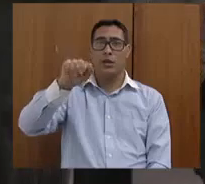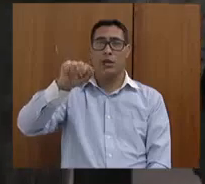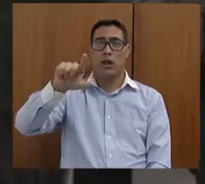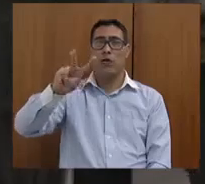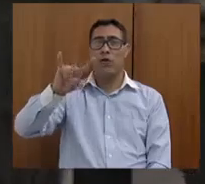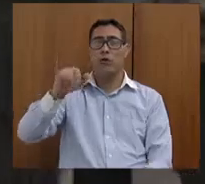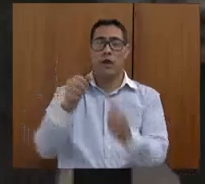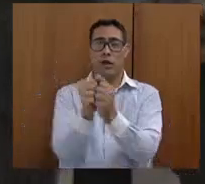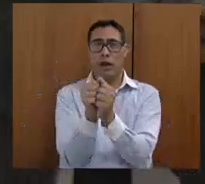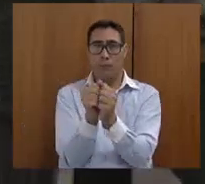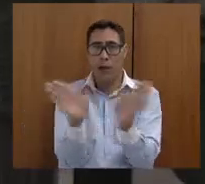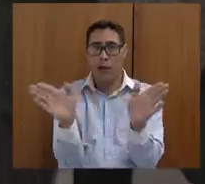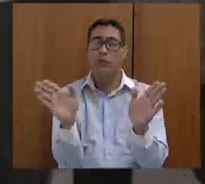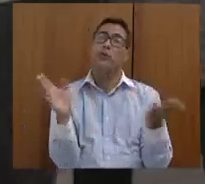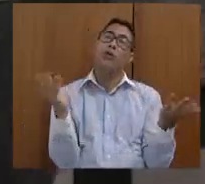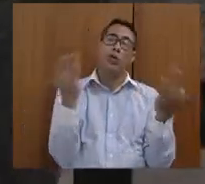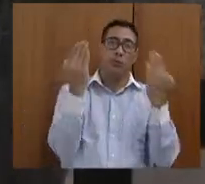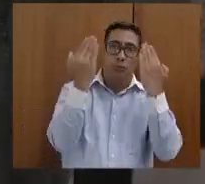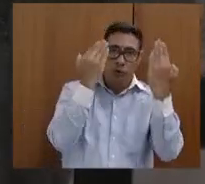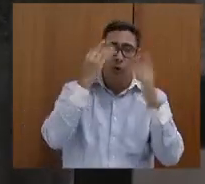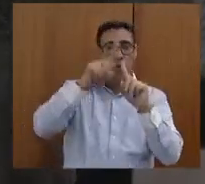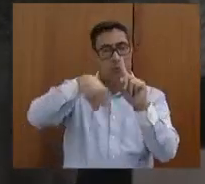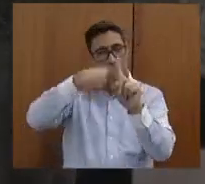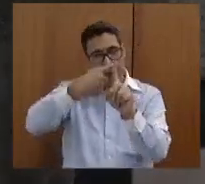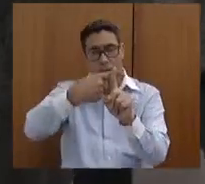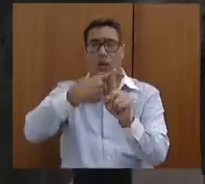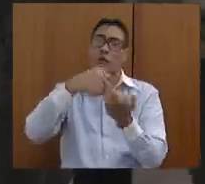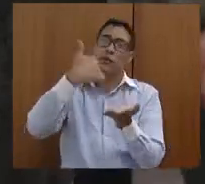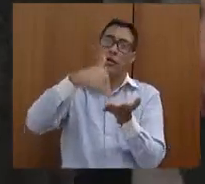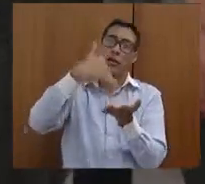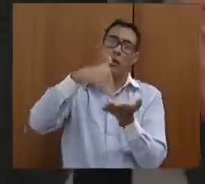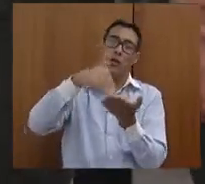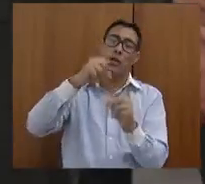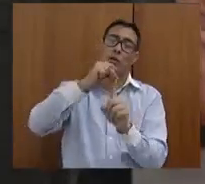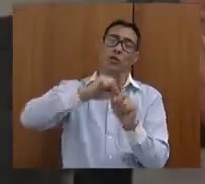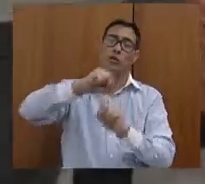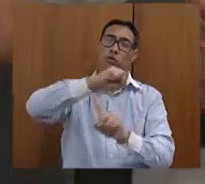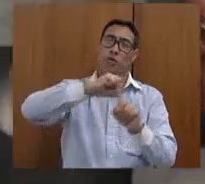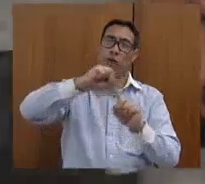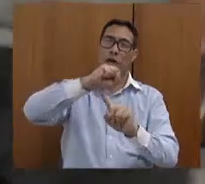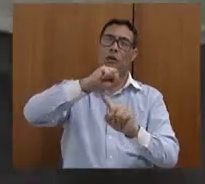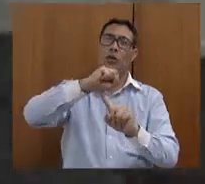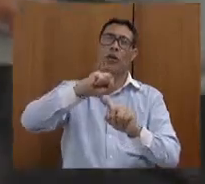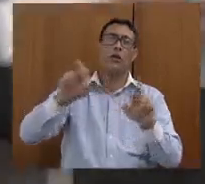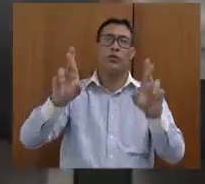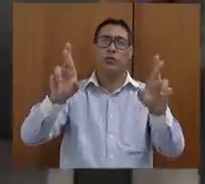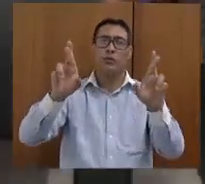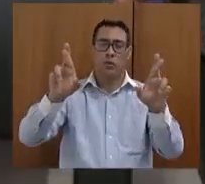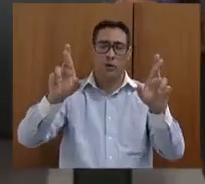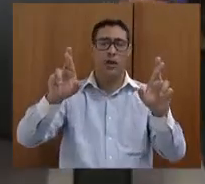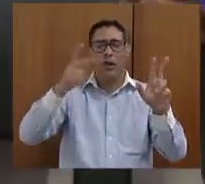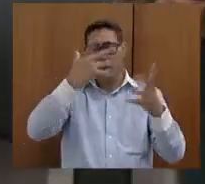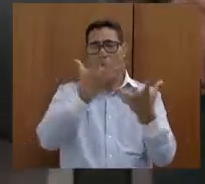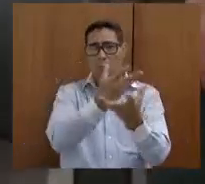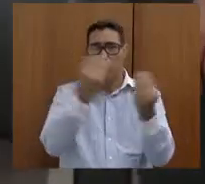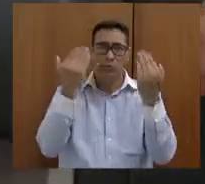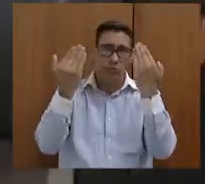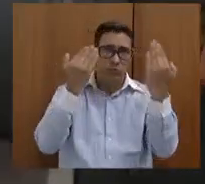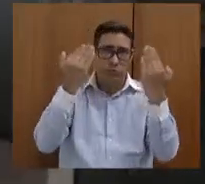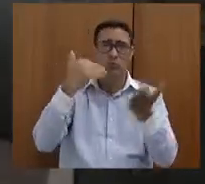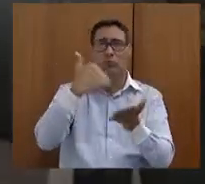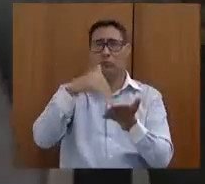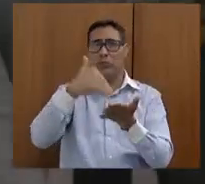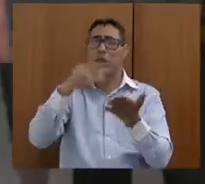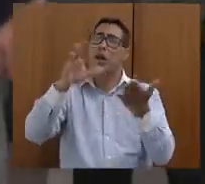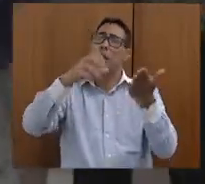profissionais assistentes sociais e psicólogos essa rede vai receber esperar os que tenhamos bastante psicólogo bastante assistentes sociais